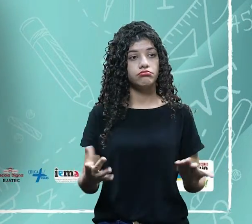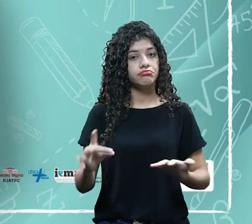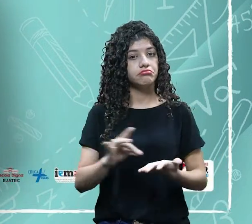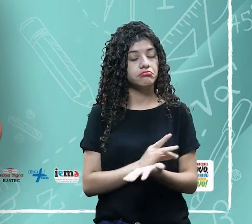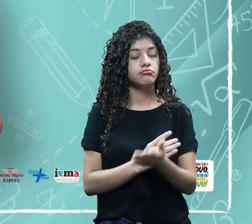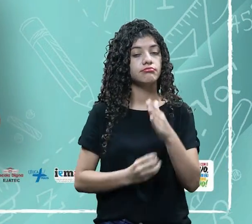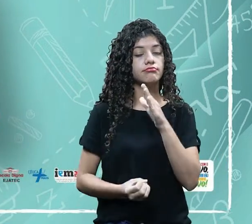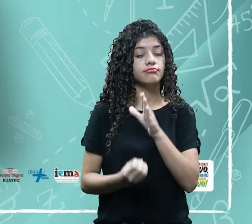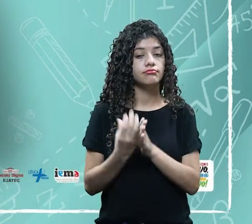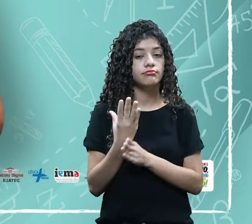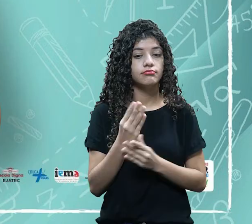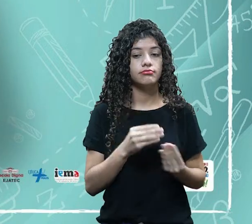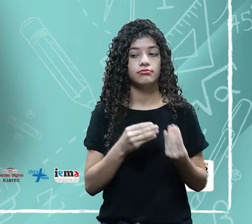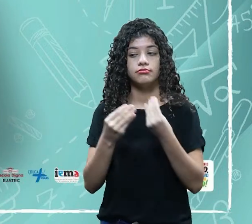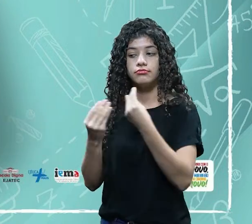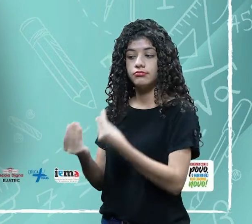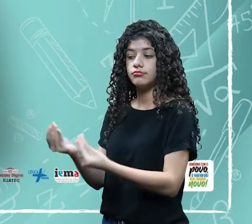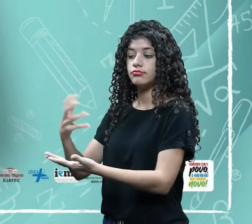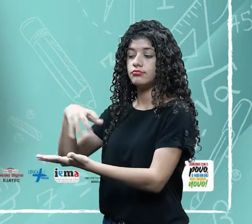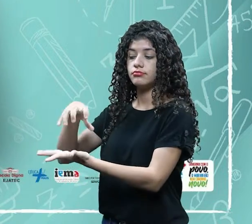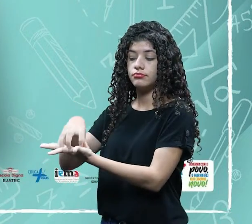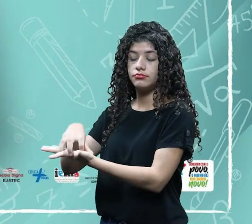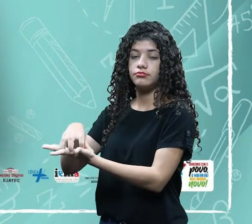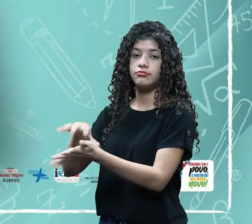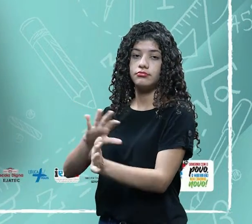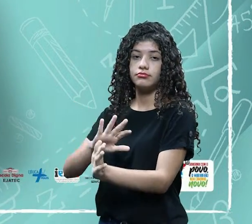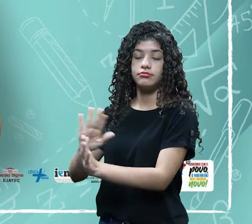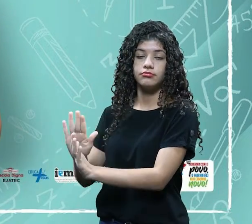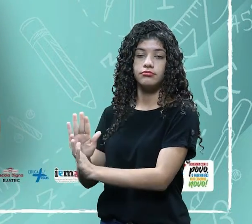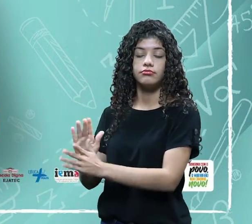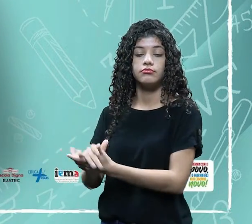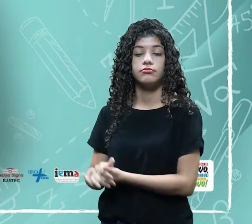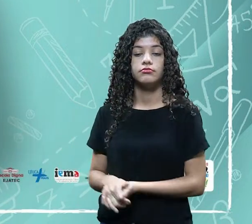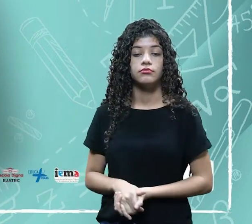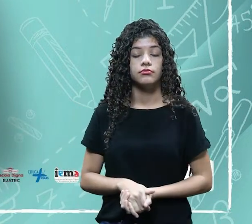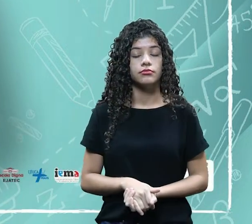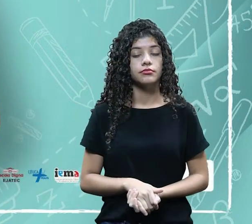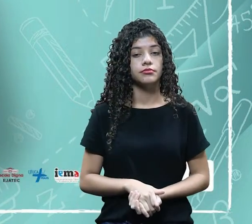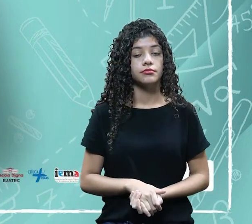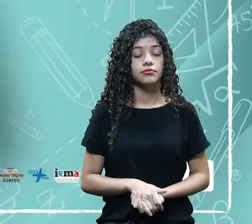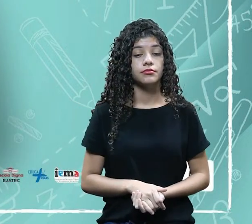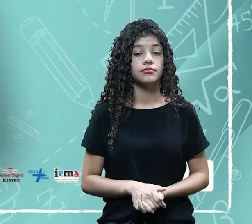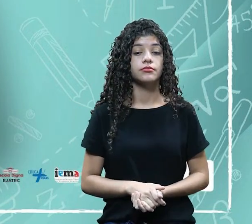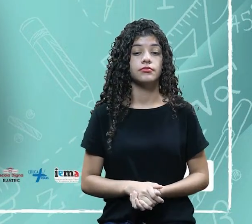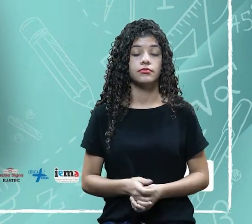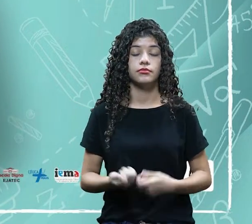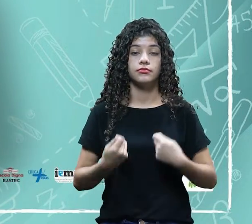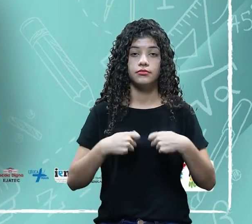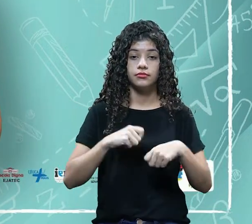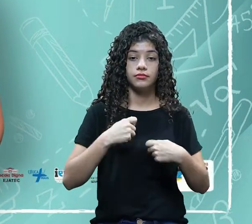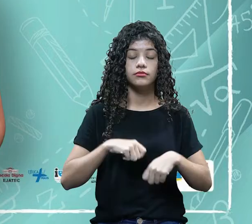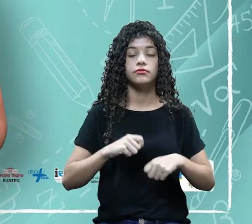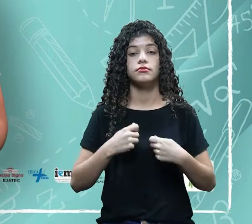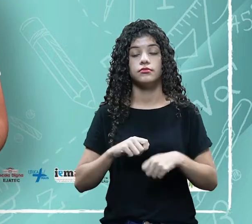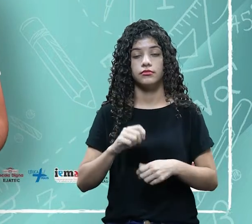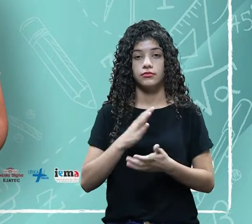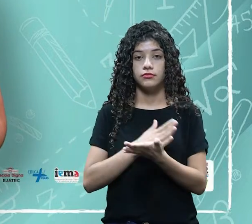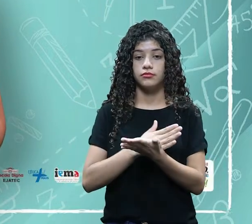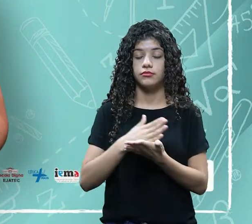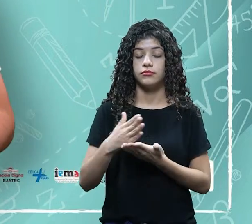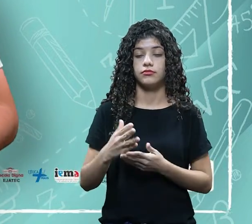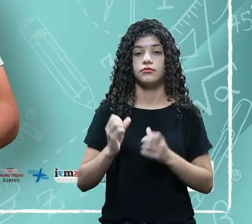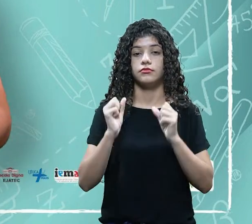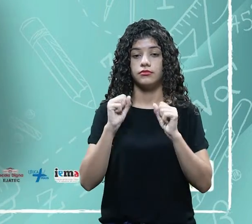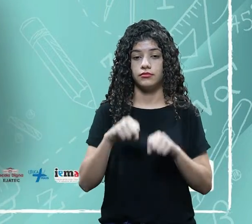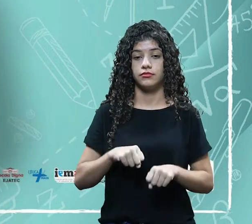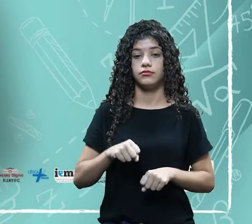criada, que é entregue no setor, no órgão, né, na instituição, ela deve, de fato, iniciar,